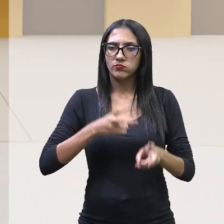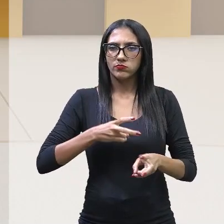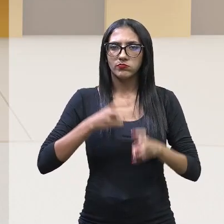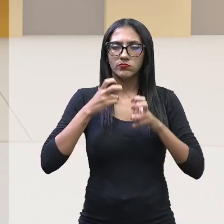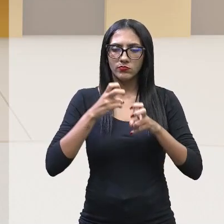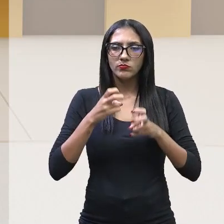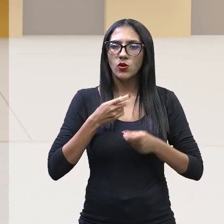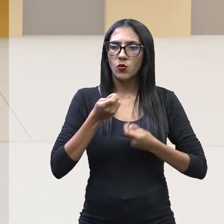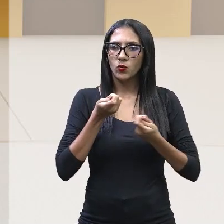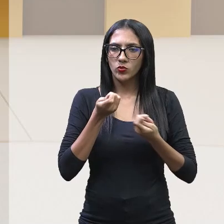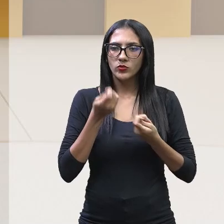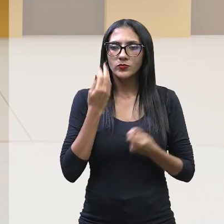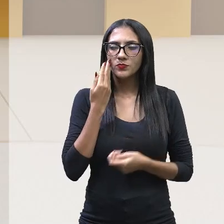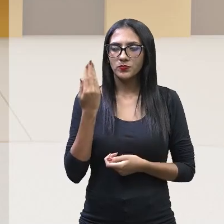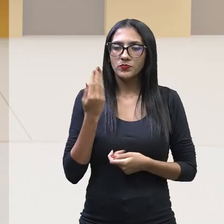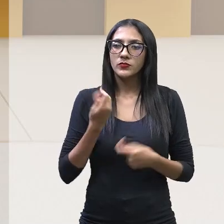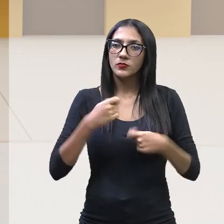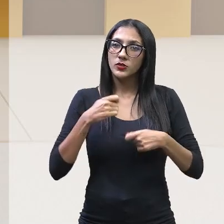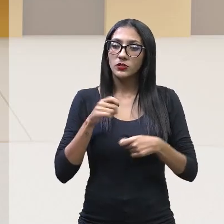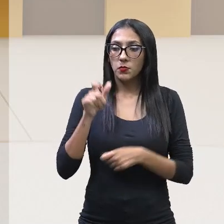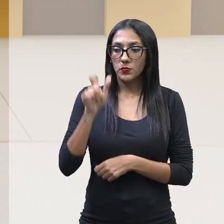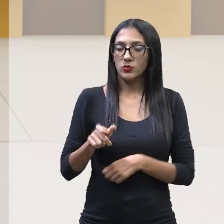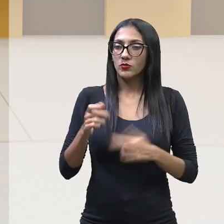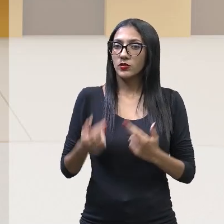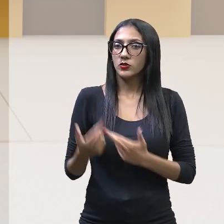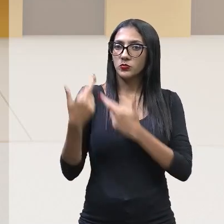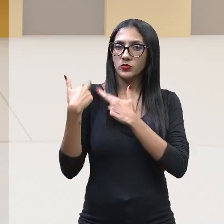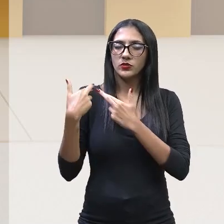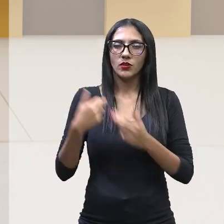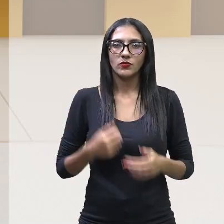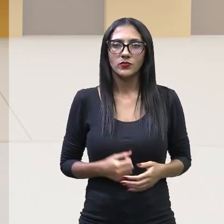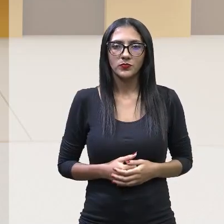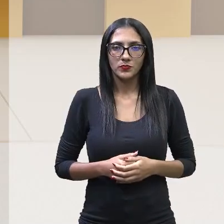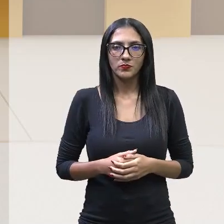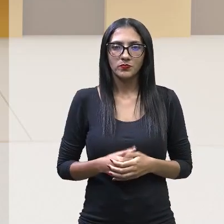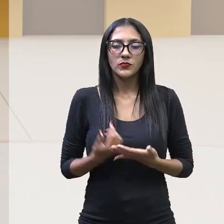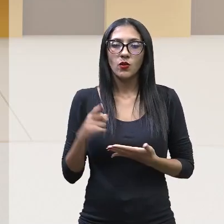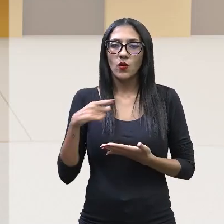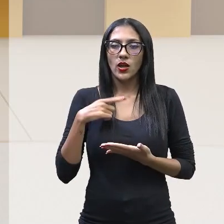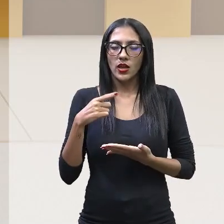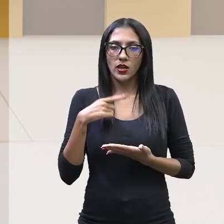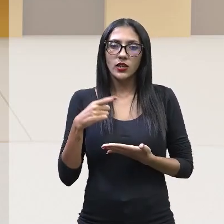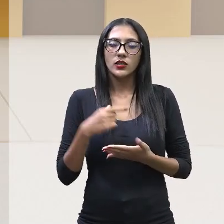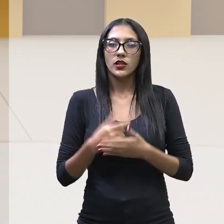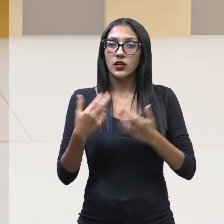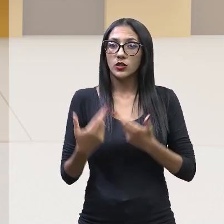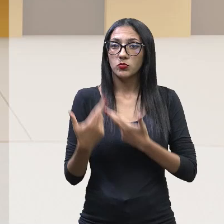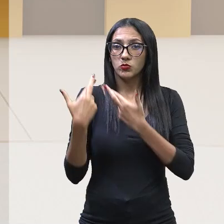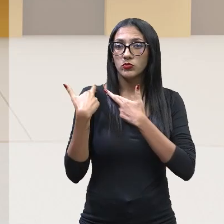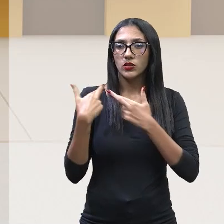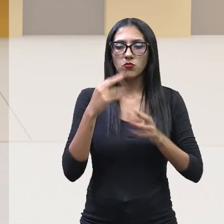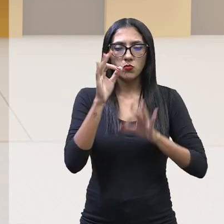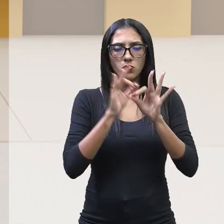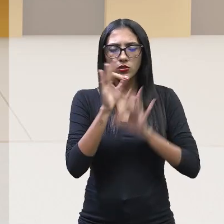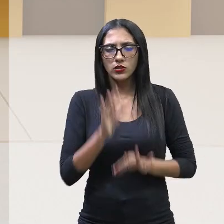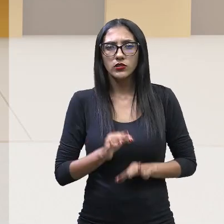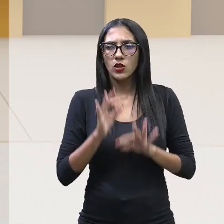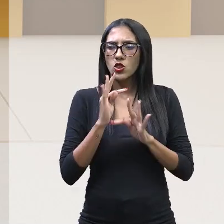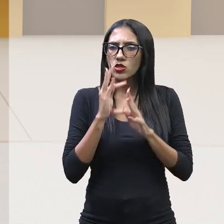maneira regulamentada é um maquinista. E o que é que ele faz, professor? Ele opera e mantém as máquinas e